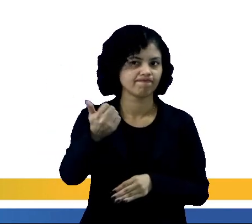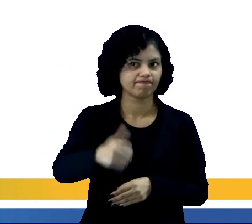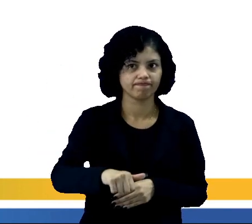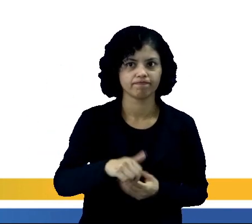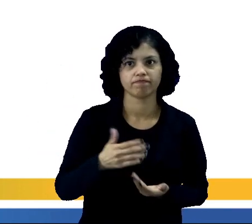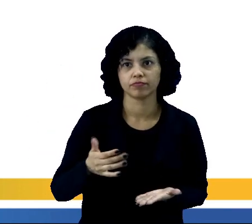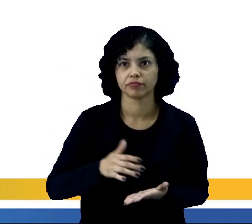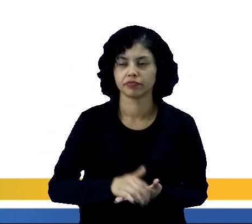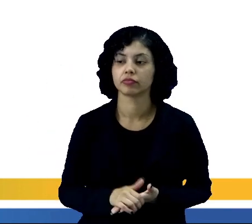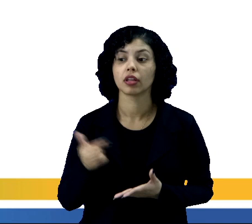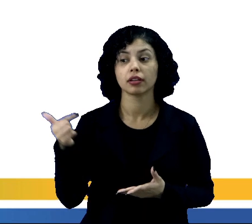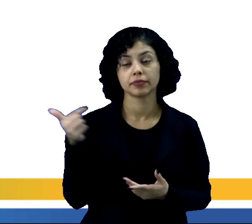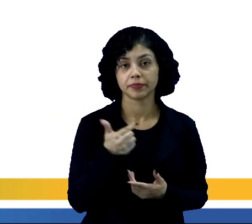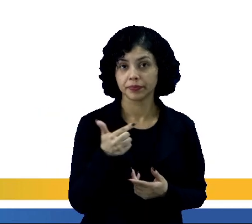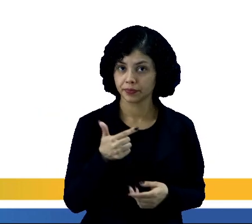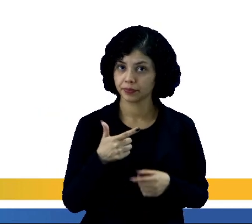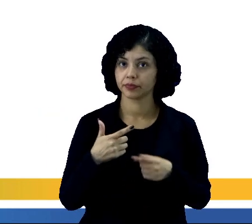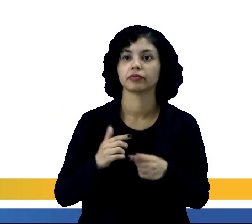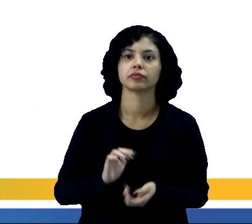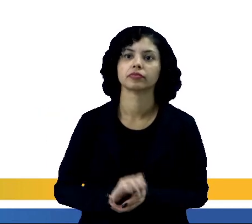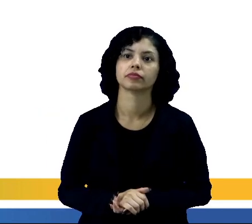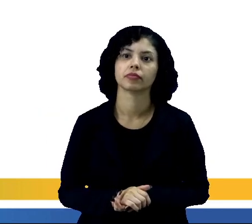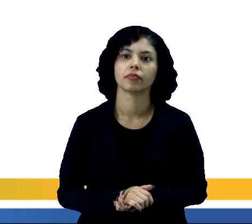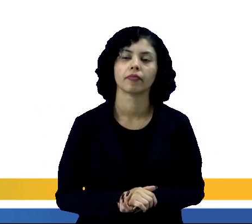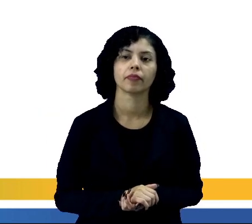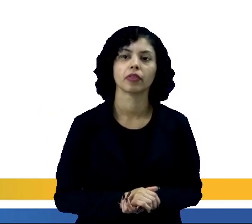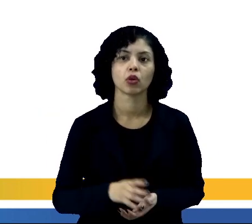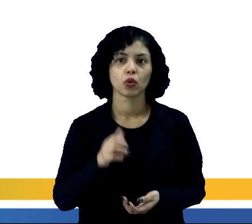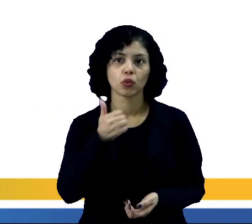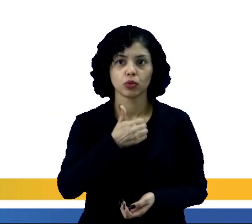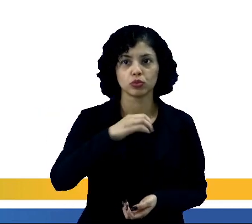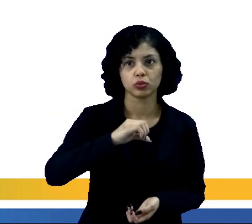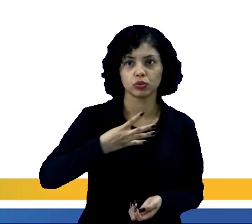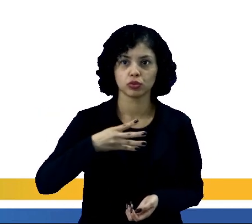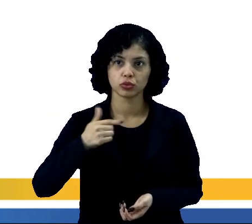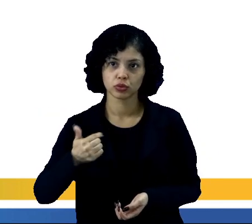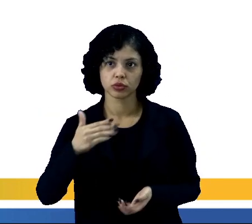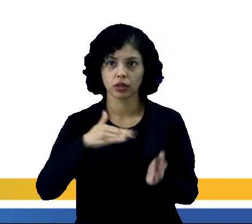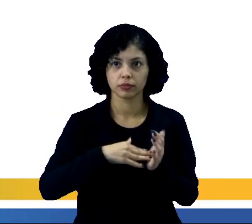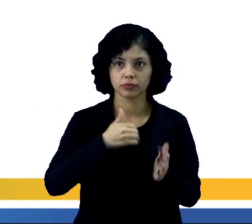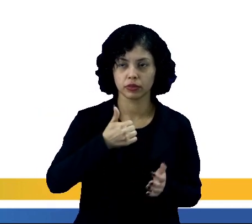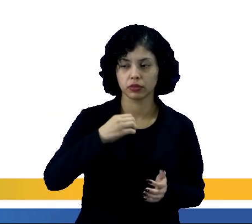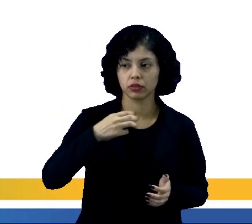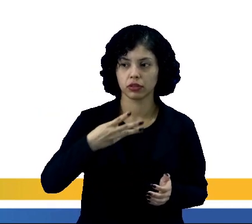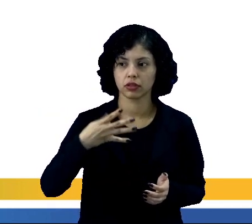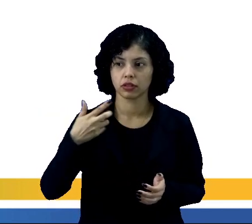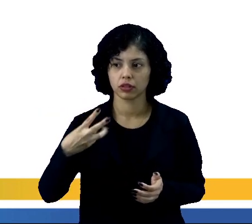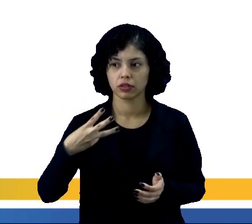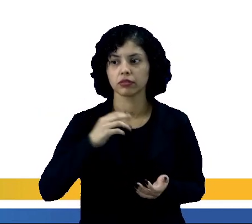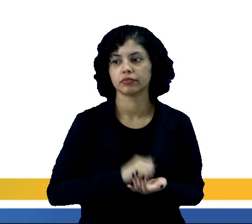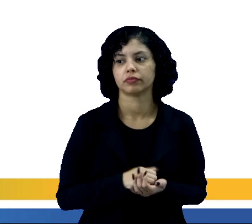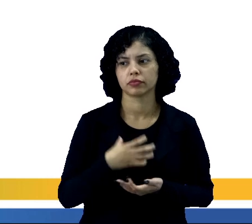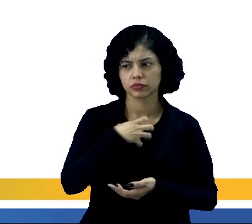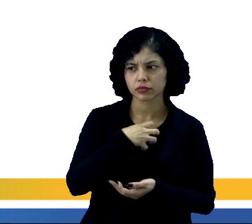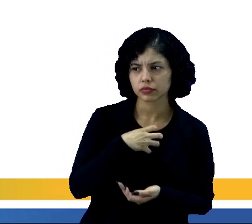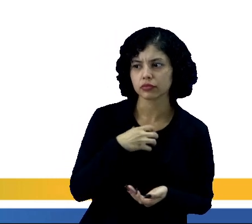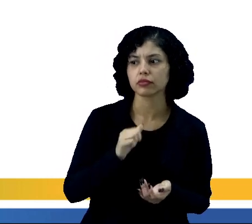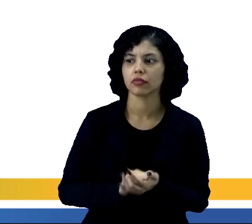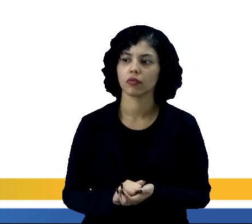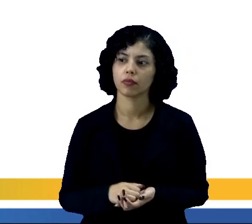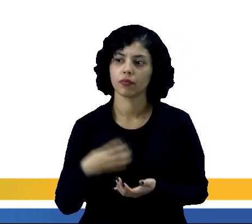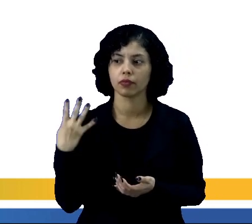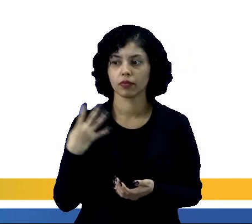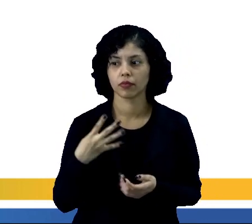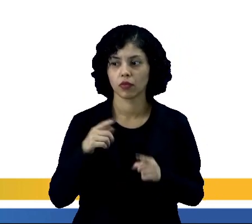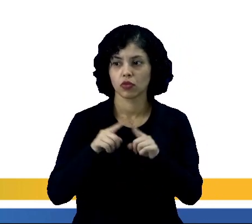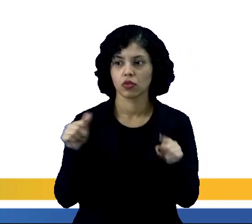oponente. Na segunda fase da guerra, né, que vai de 1942 a 1943, né, é o momento